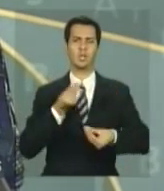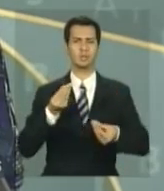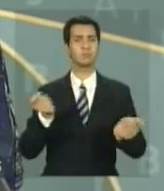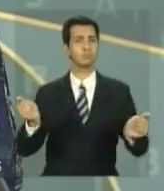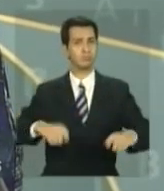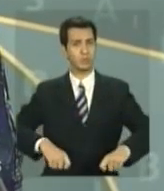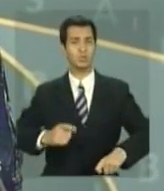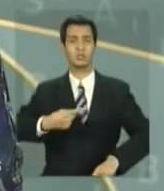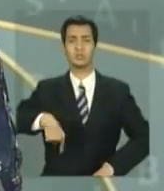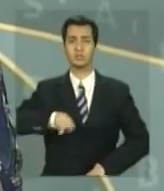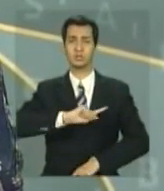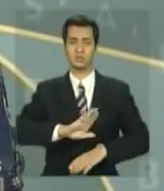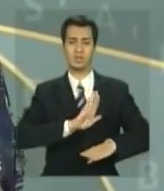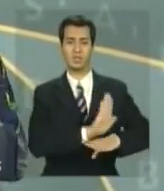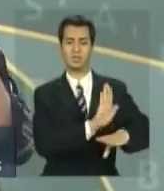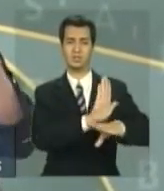nós